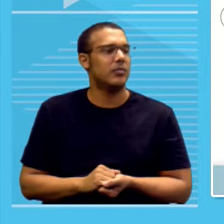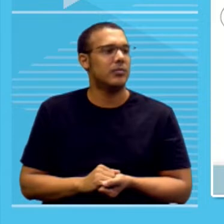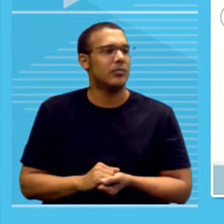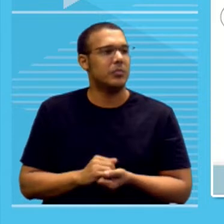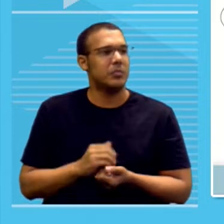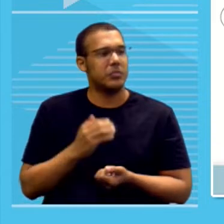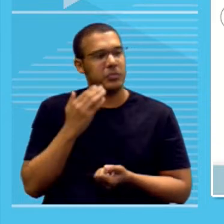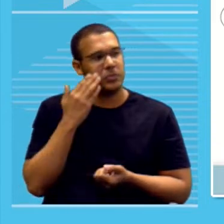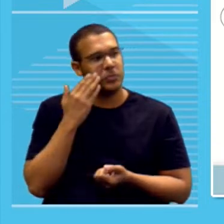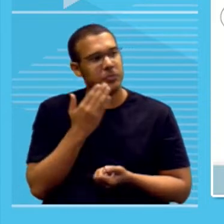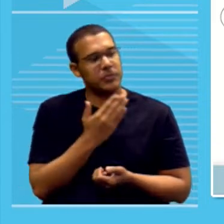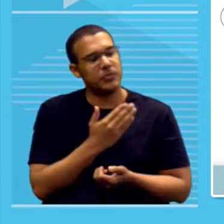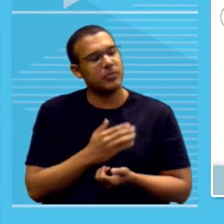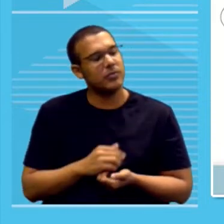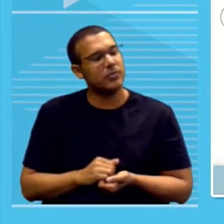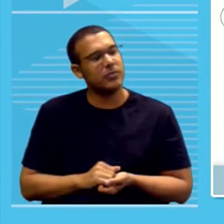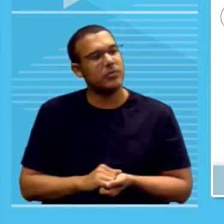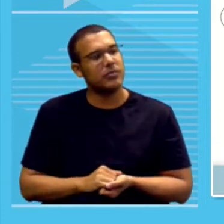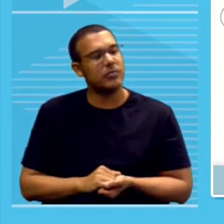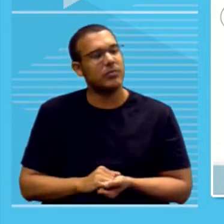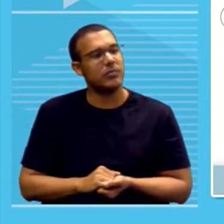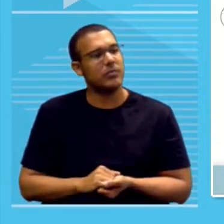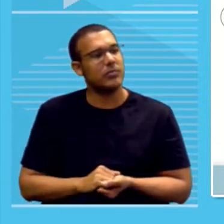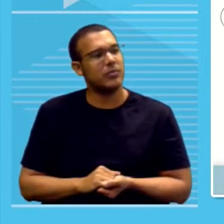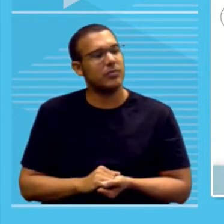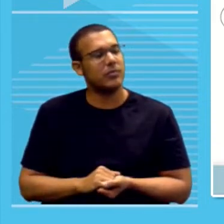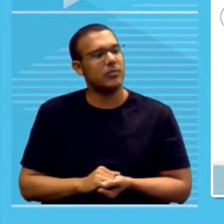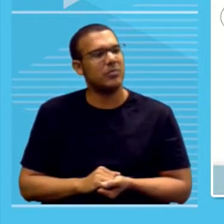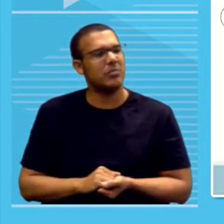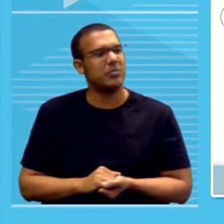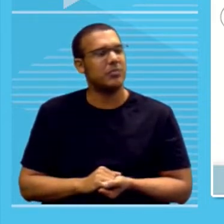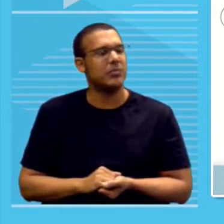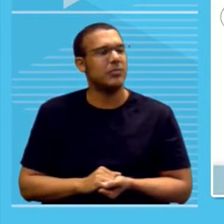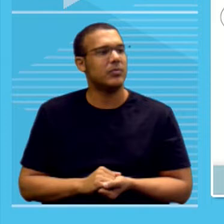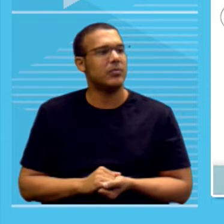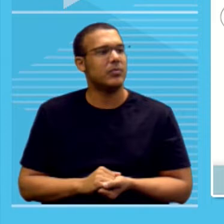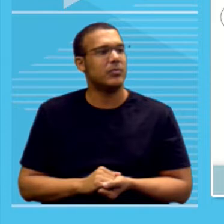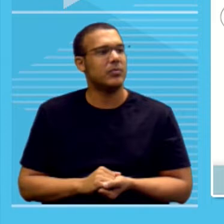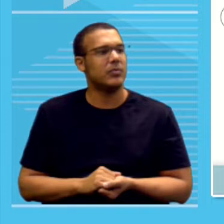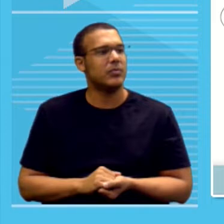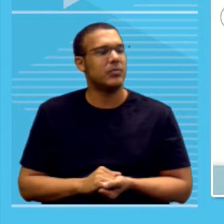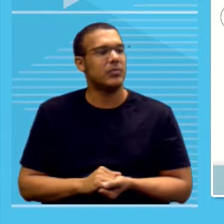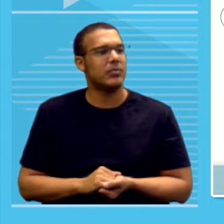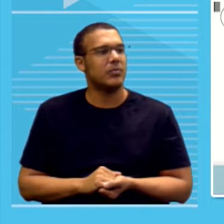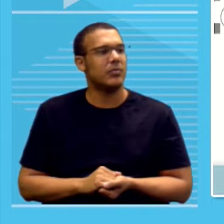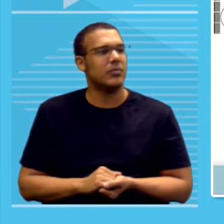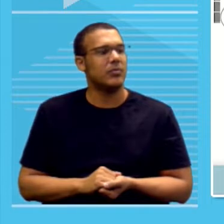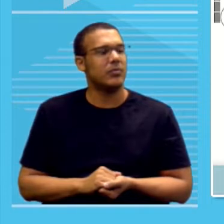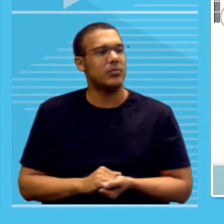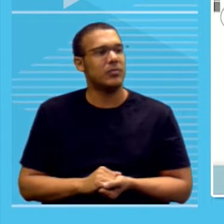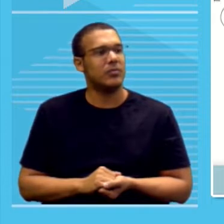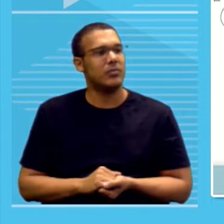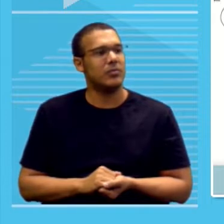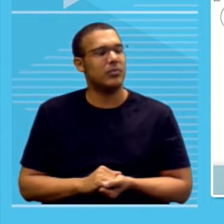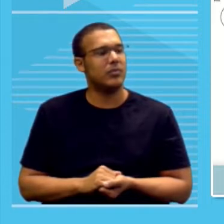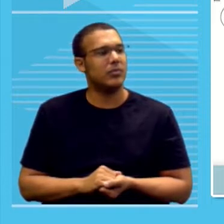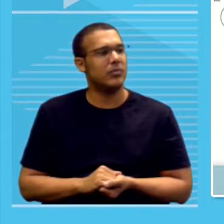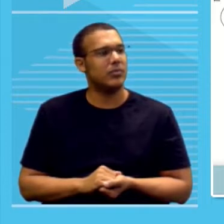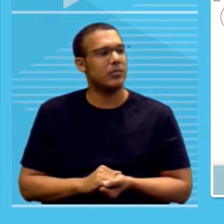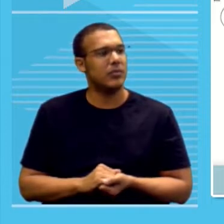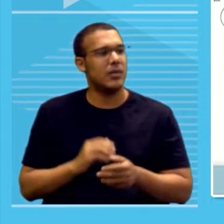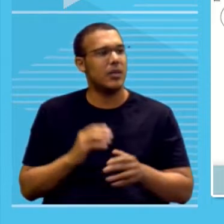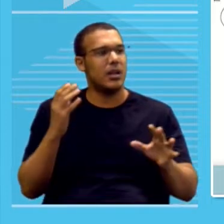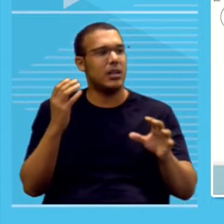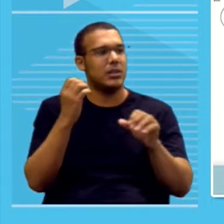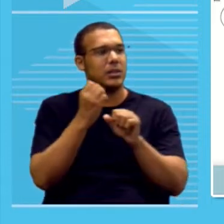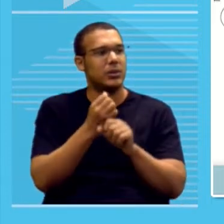o lado do sem subtraindo eu vou ter que 7 - k ao quadrado é igual a 36